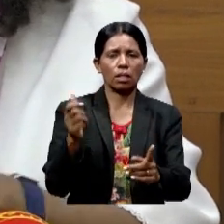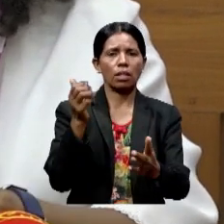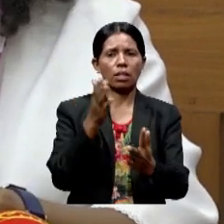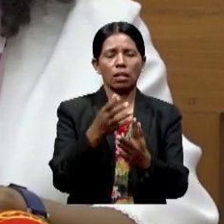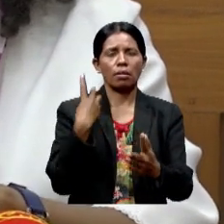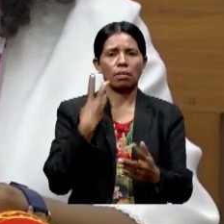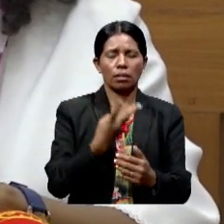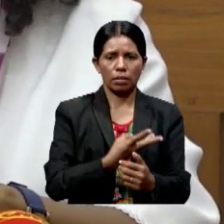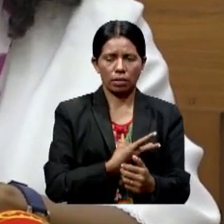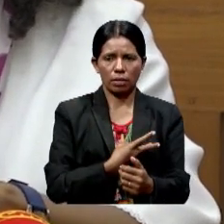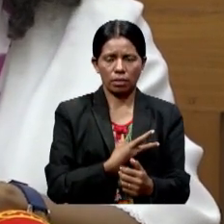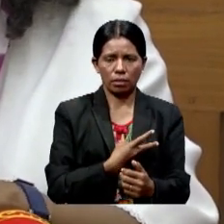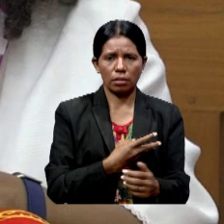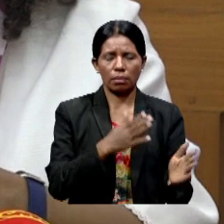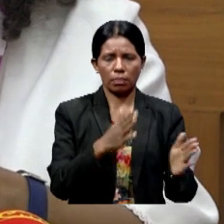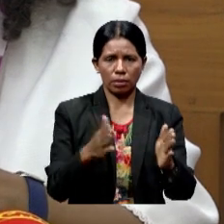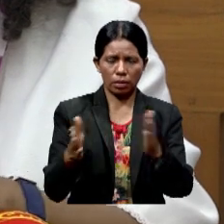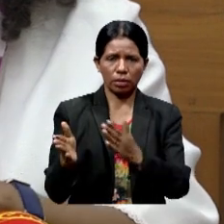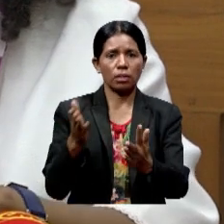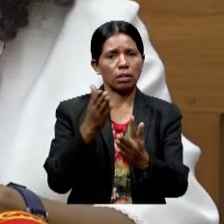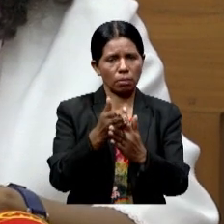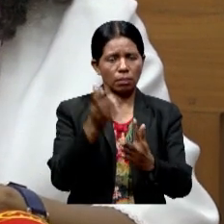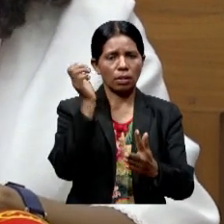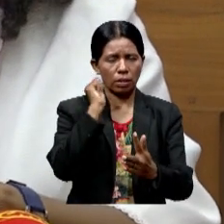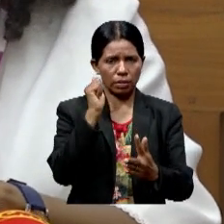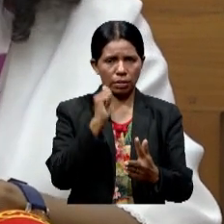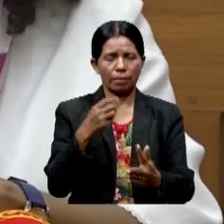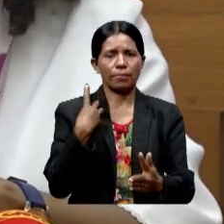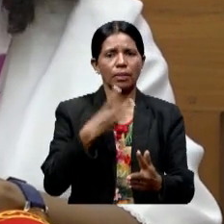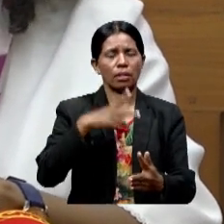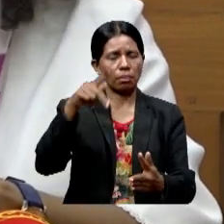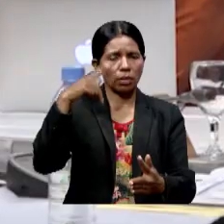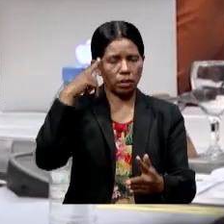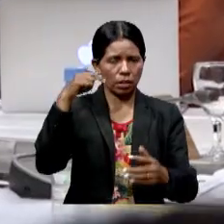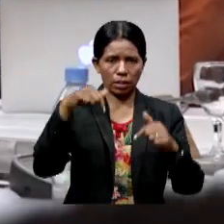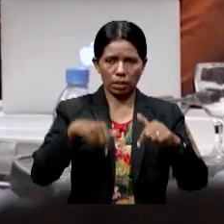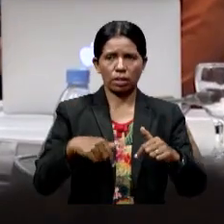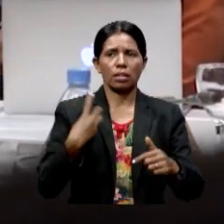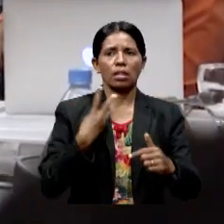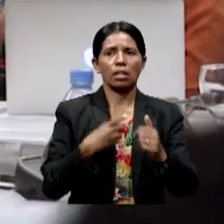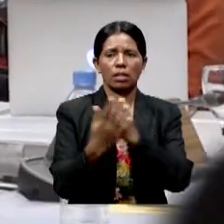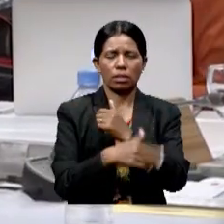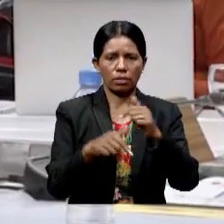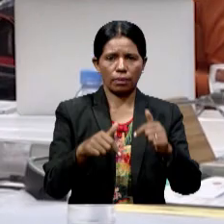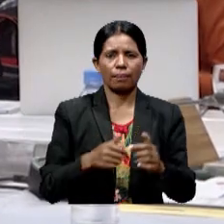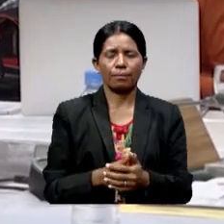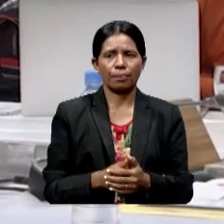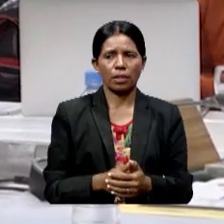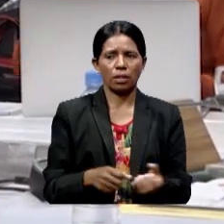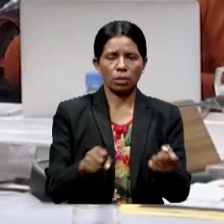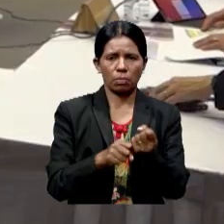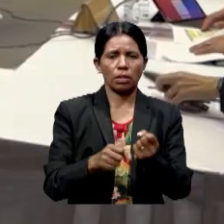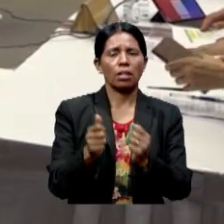o processo da minha política externa. Né? Além de né, a tua apoio à